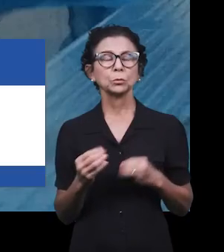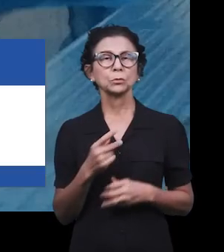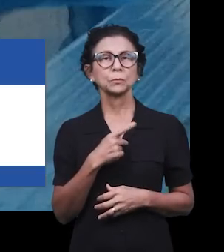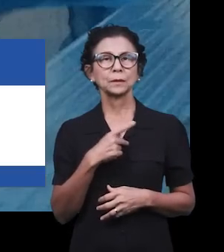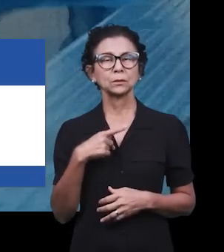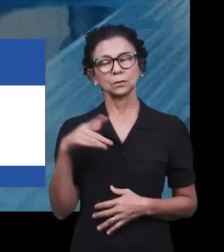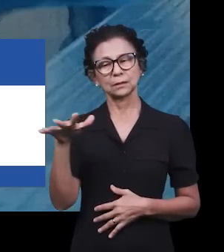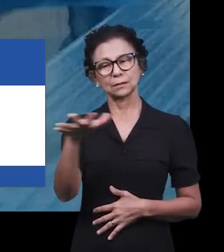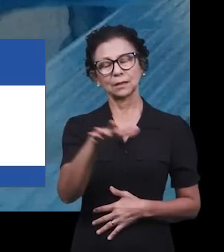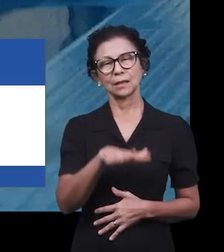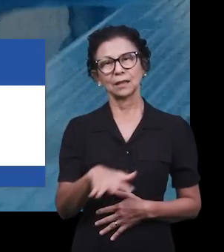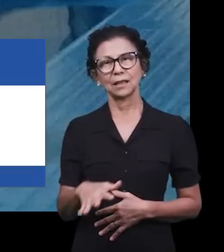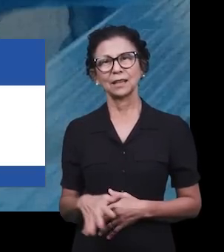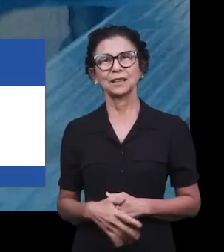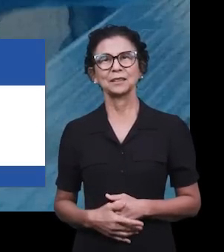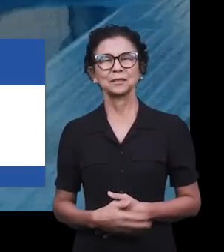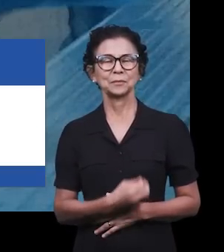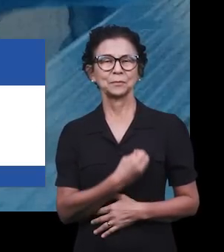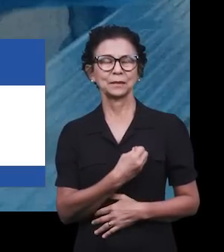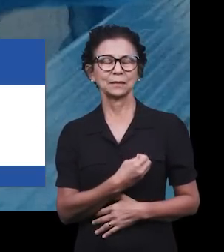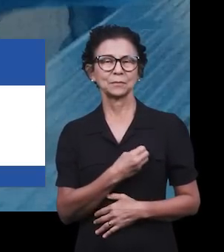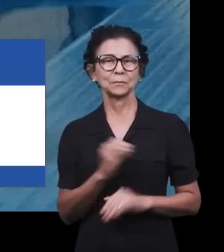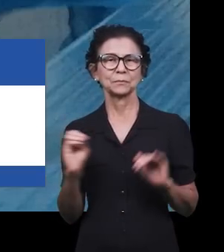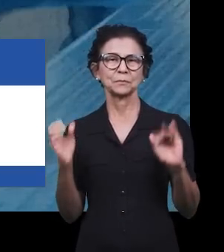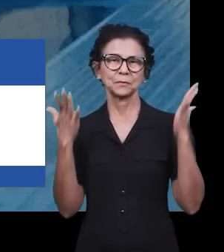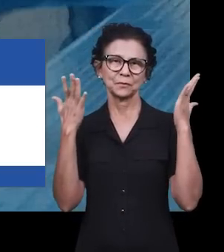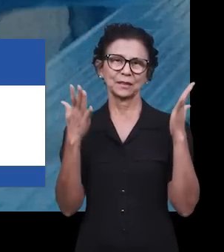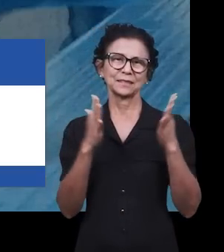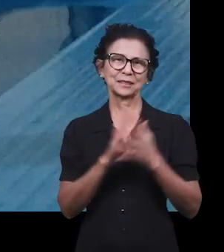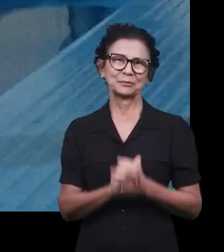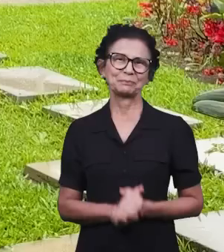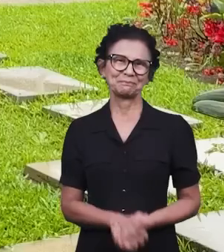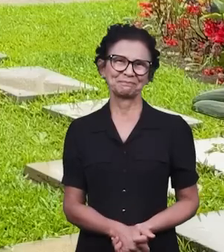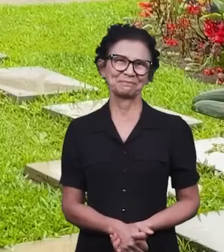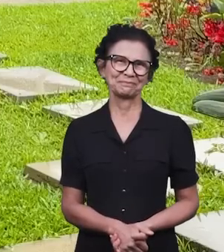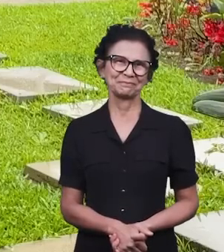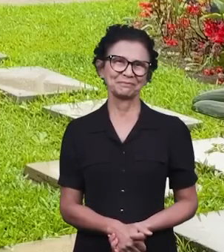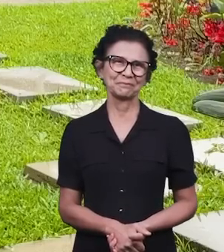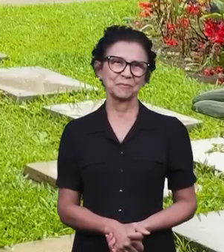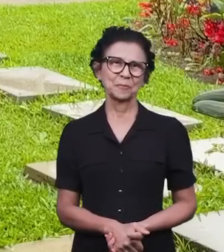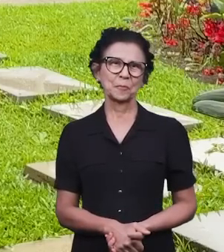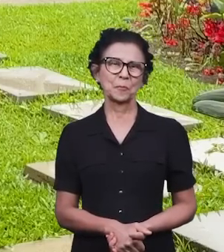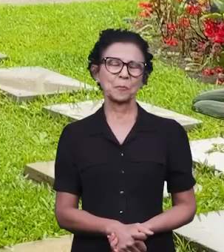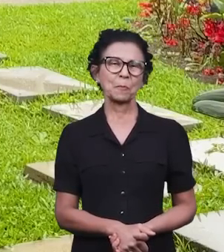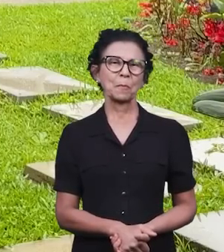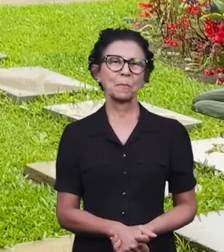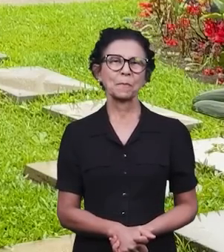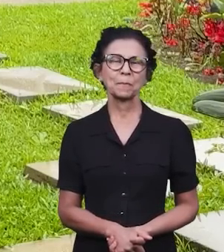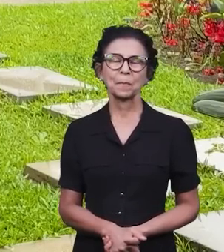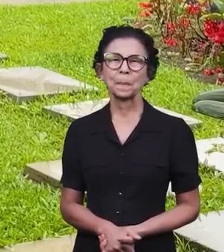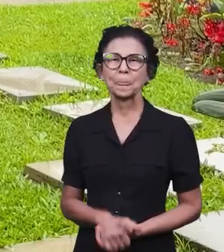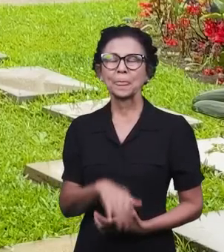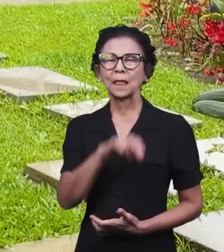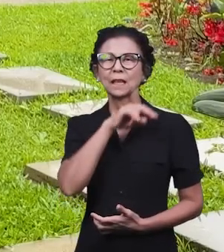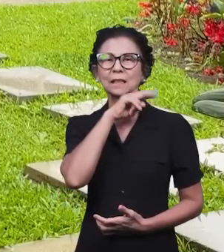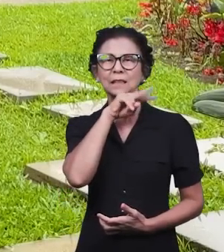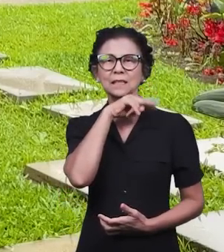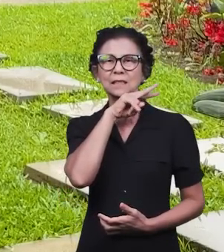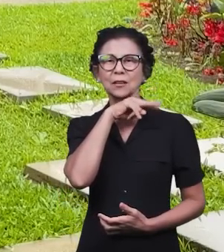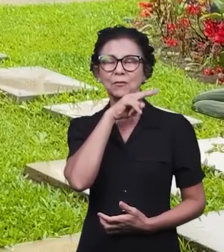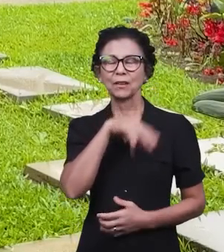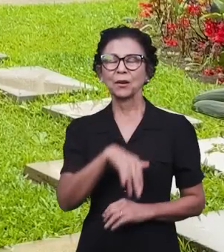participaram desta festa do batismo. Louvado seja Deus. Na região oeste do Paraná, em Cascavel, as igrejas